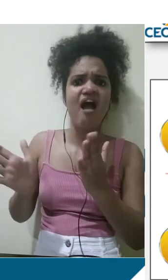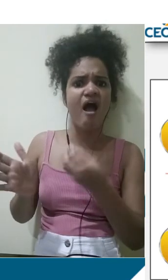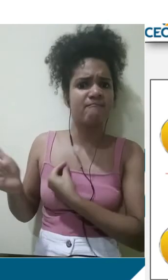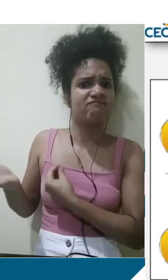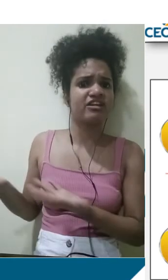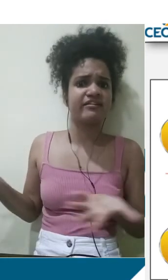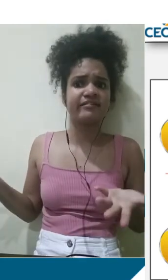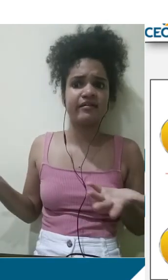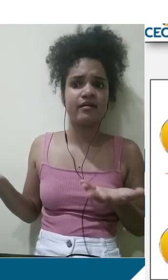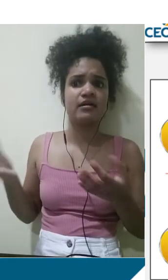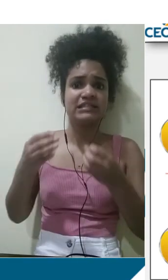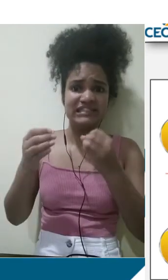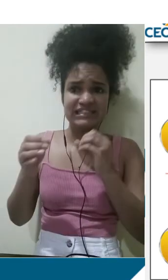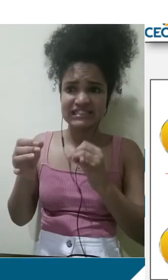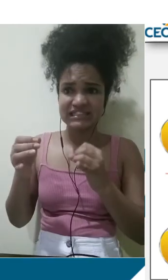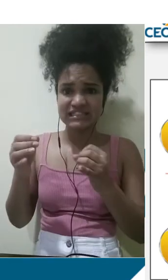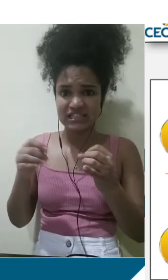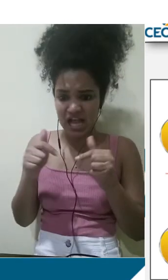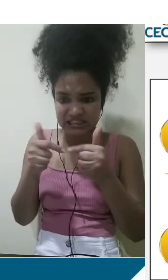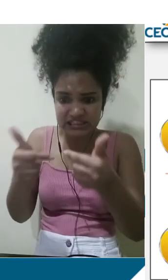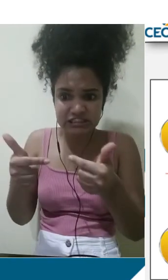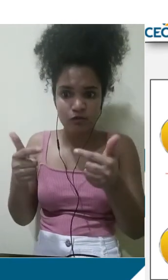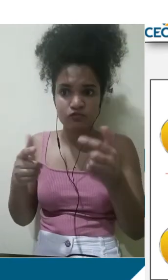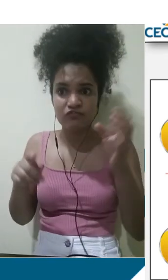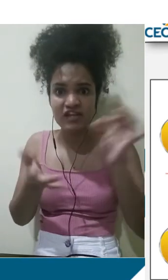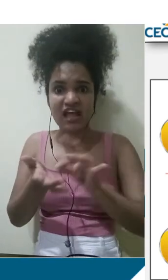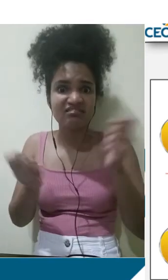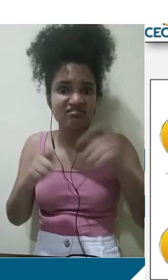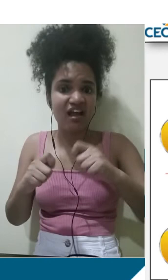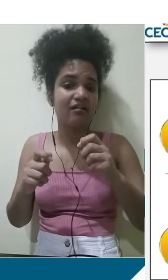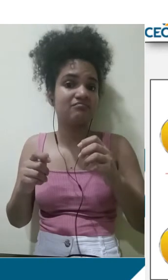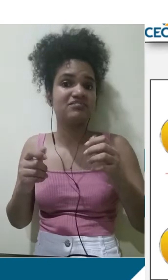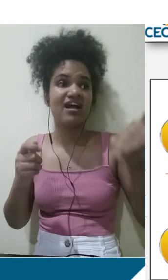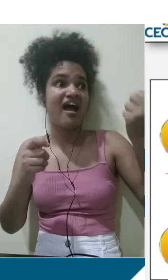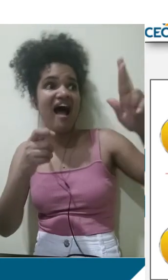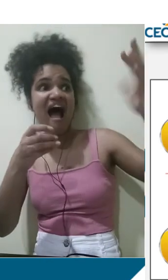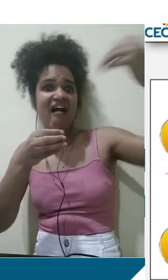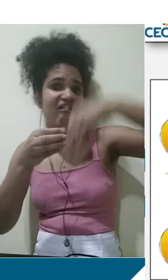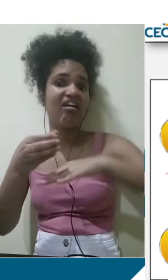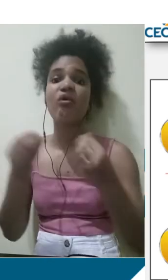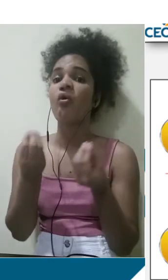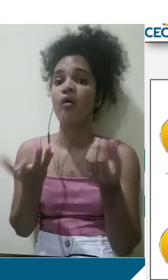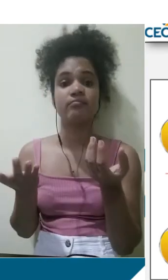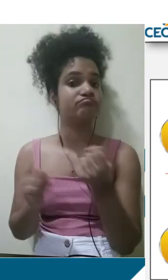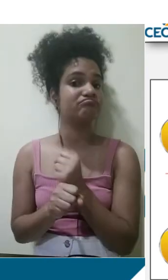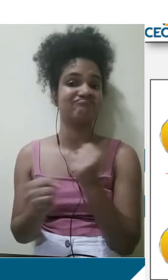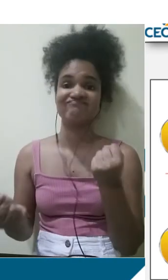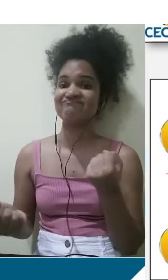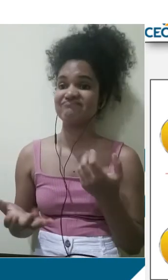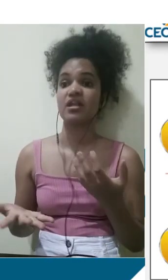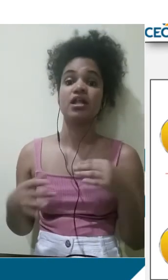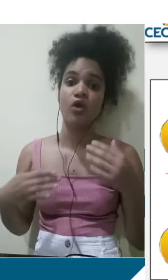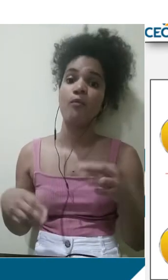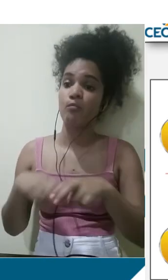do frasco teria impedido que algum princípio ativo do ar pudesse atuar no caldo nutritivo e fazer com